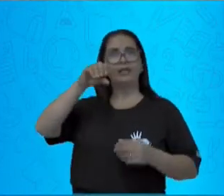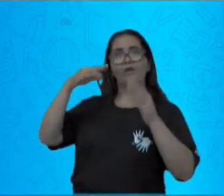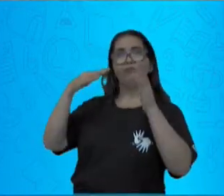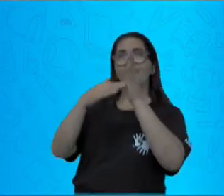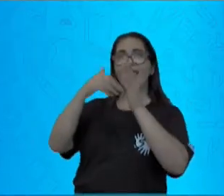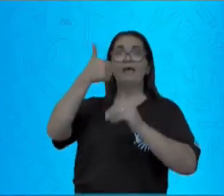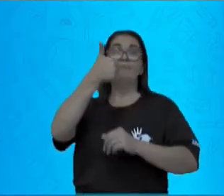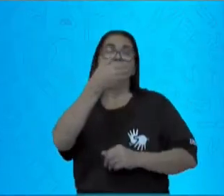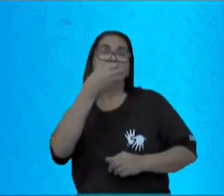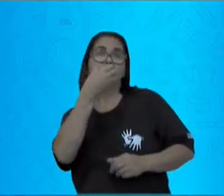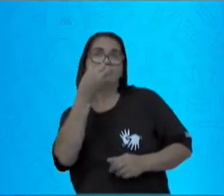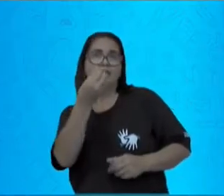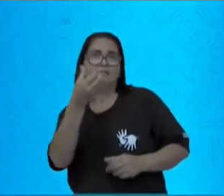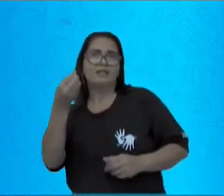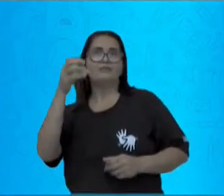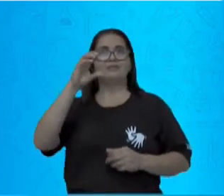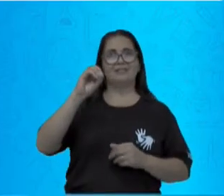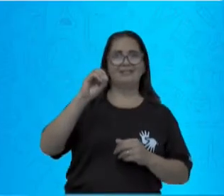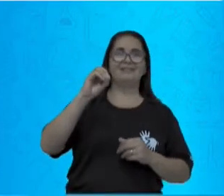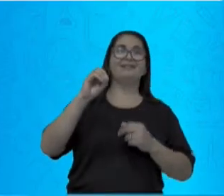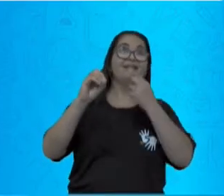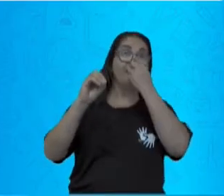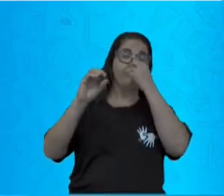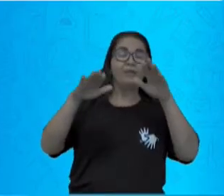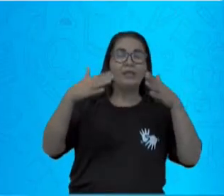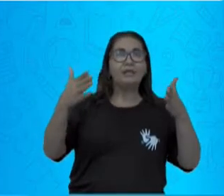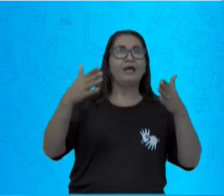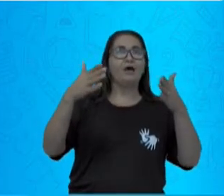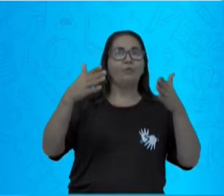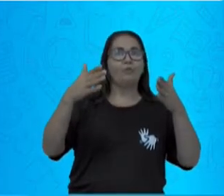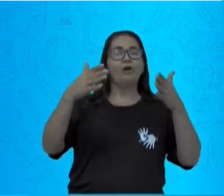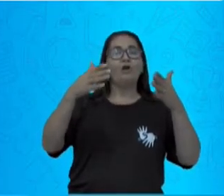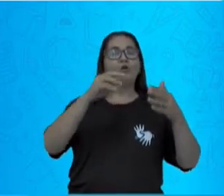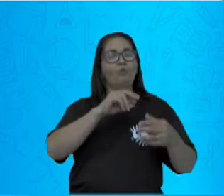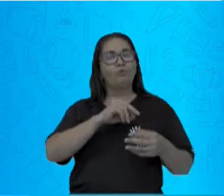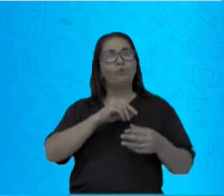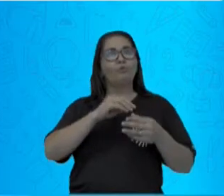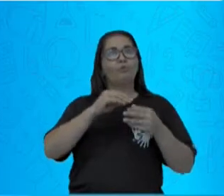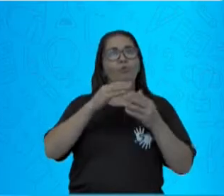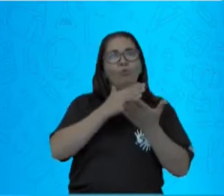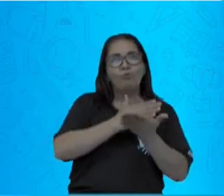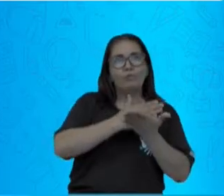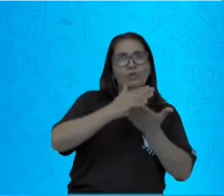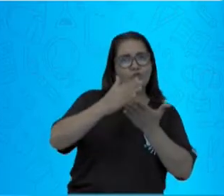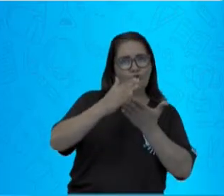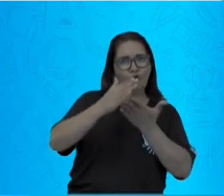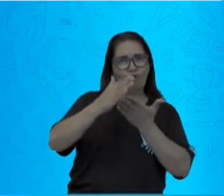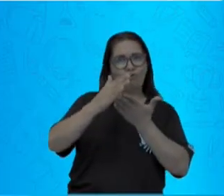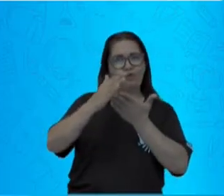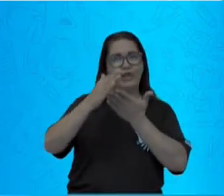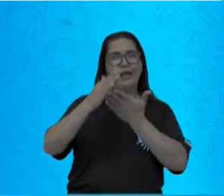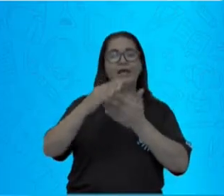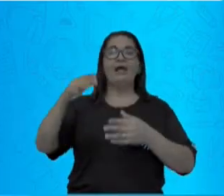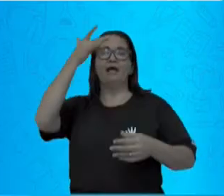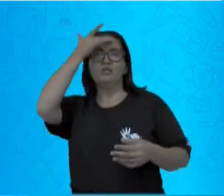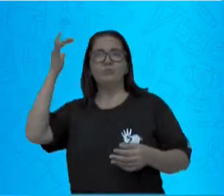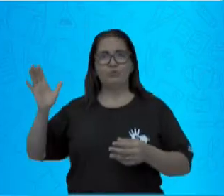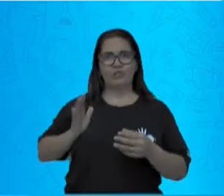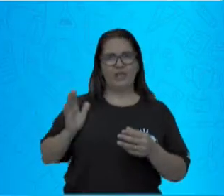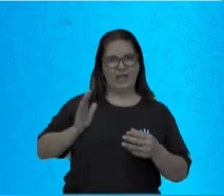Essa ditadura pós-burguesia, que é puritana calvinista, reconhecia